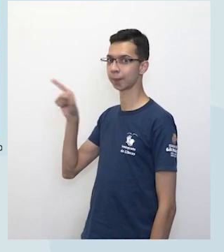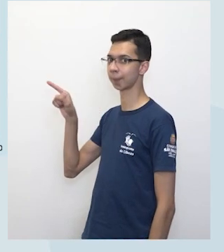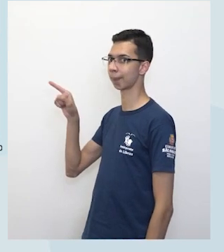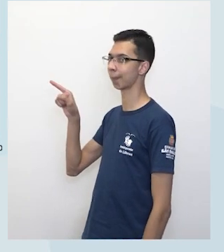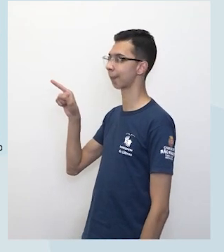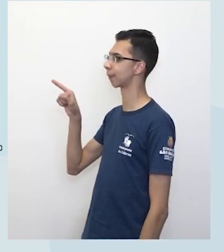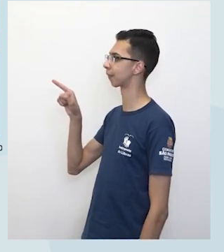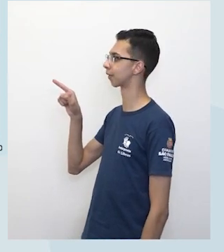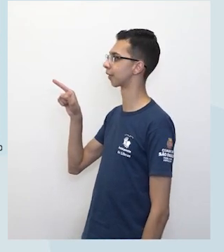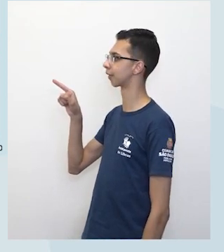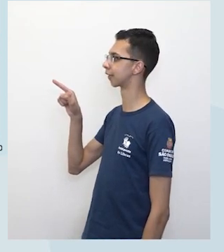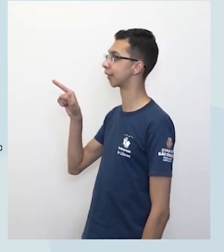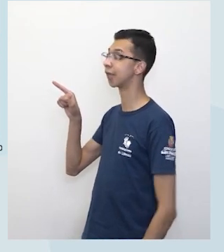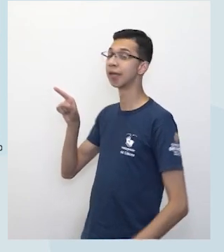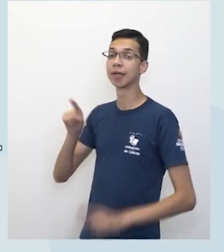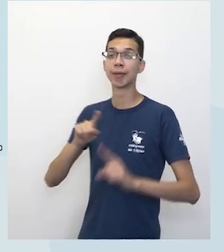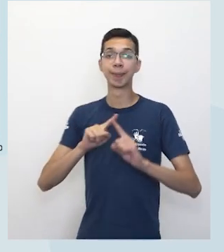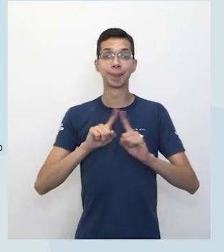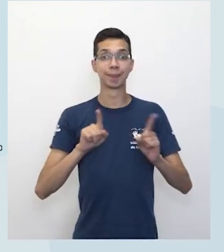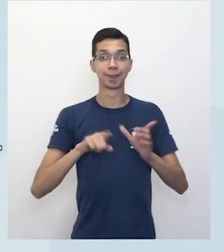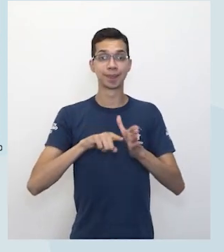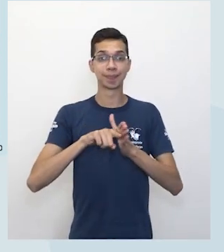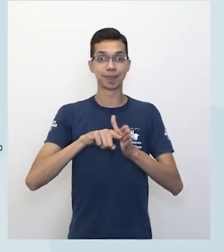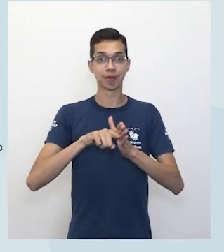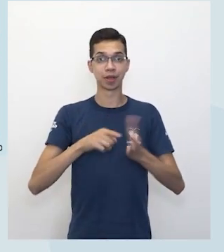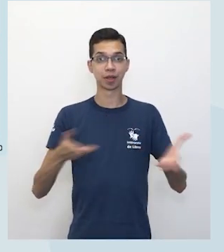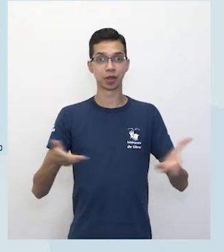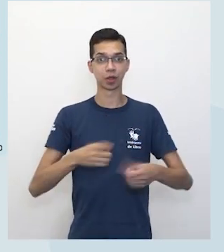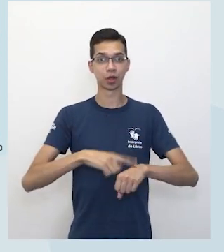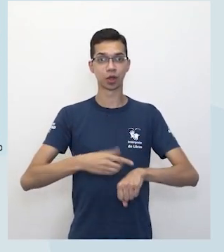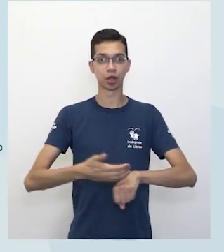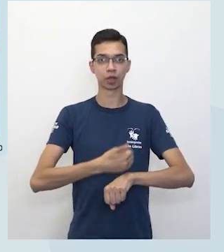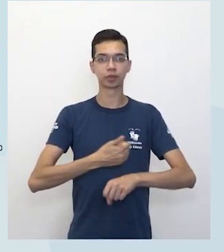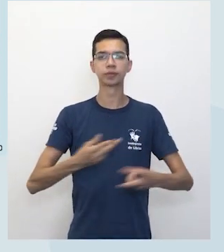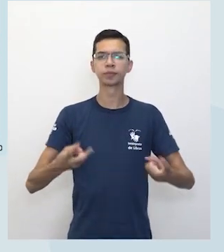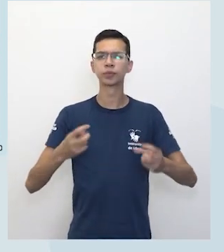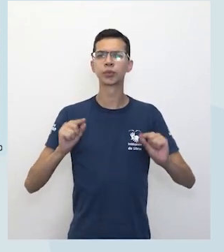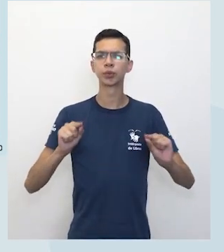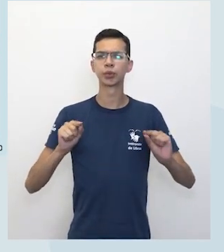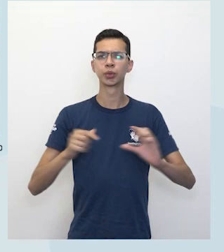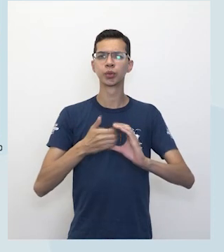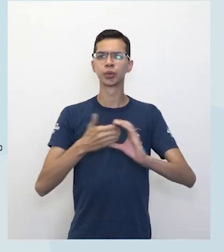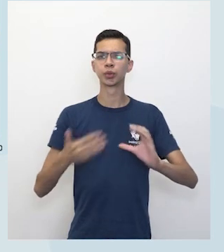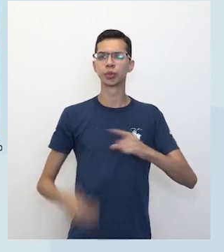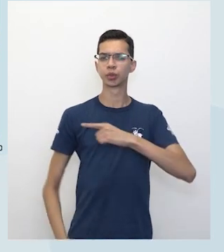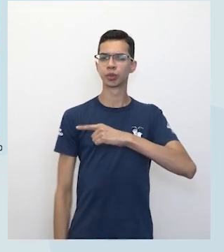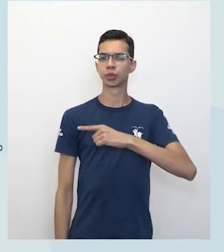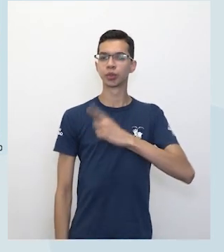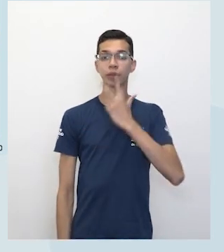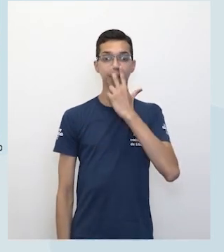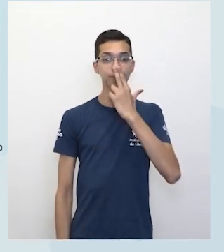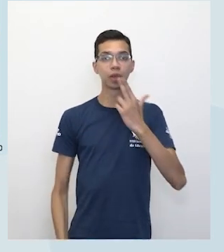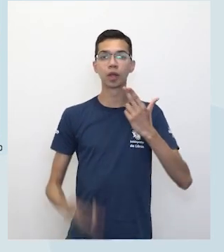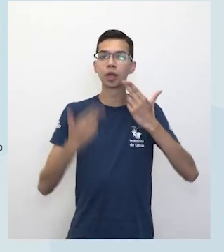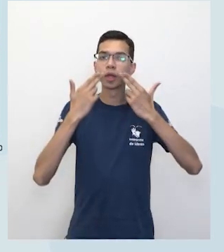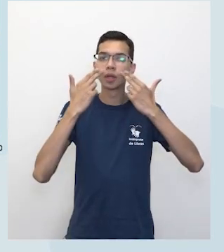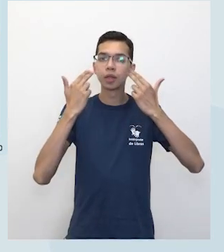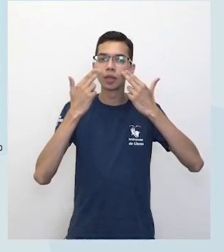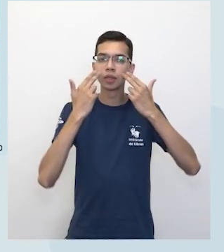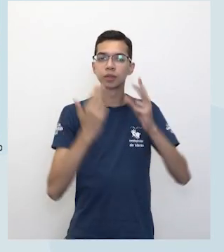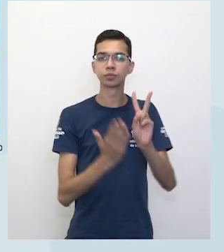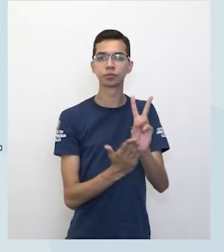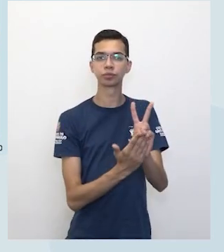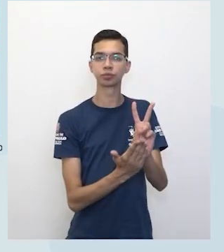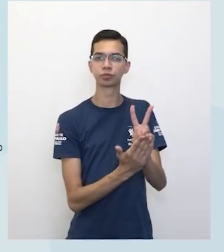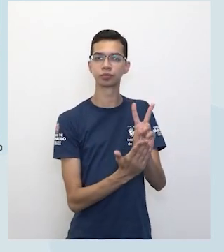Porém, uma investigação mais recente revelou que ela tem características mais indígenas. Isso aqui é